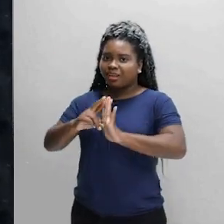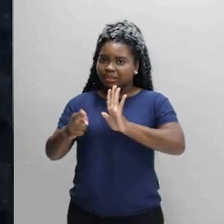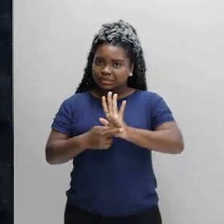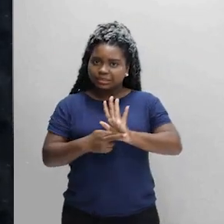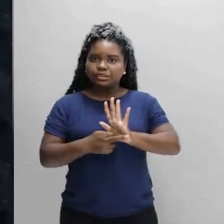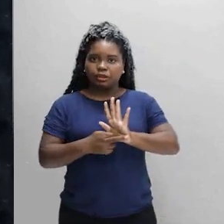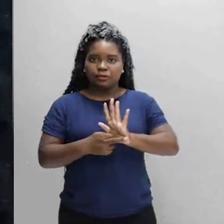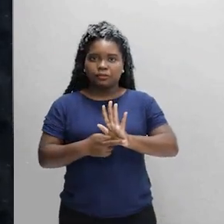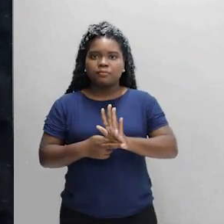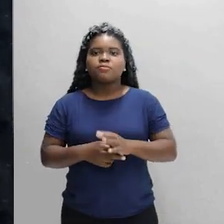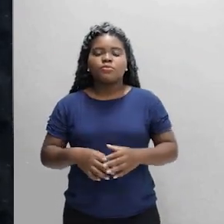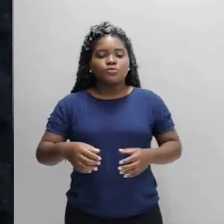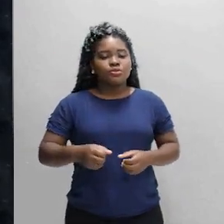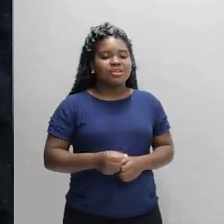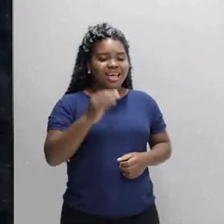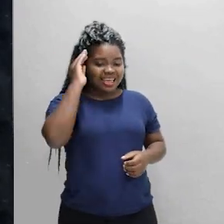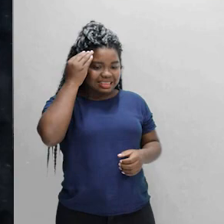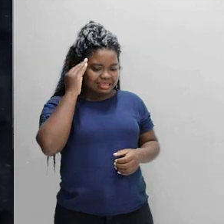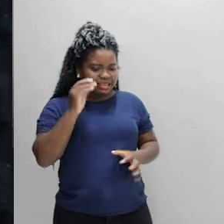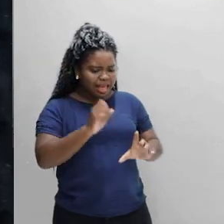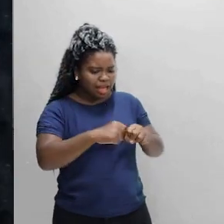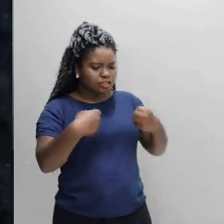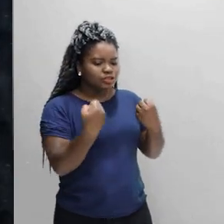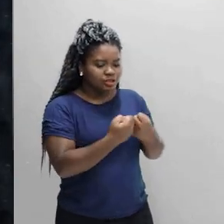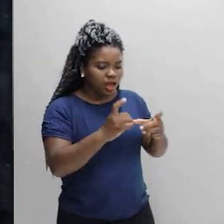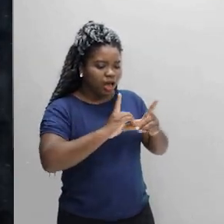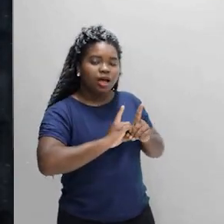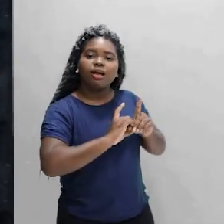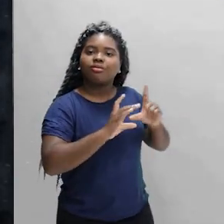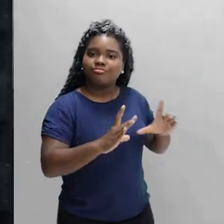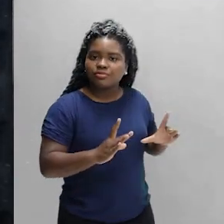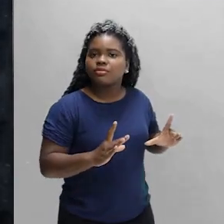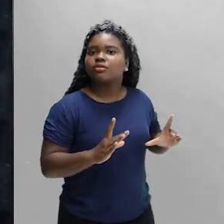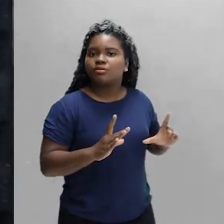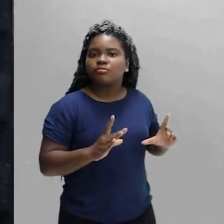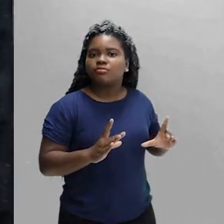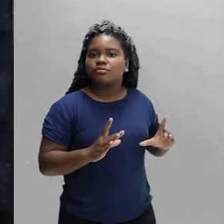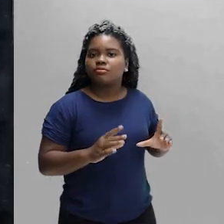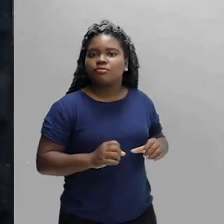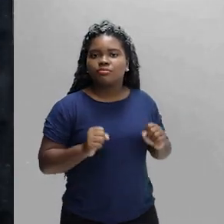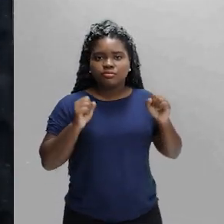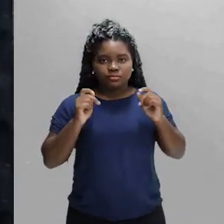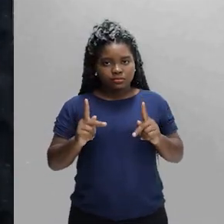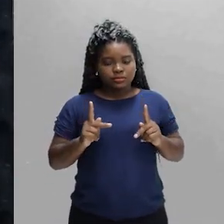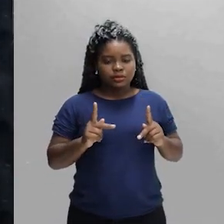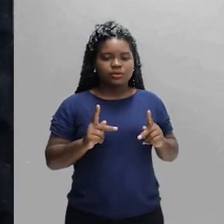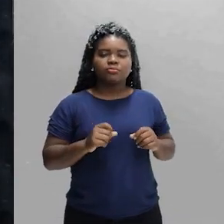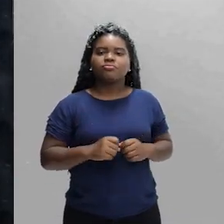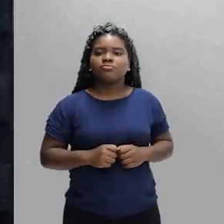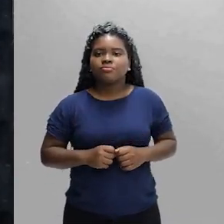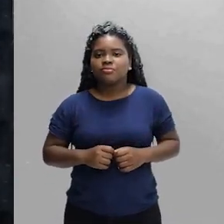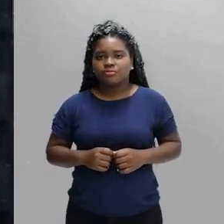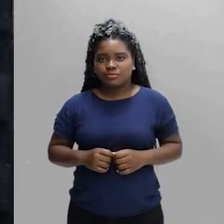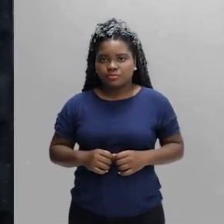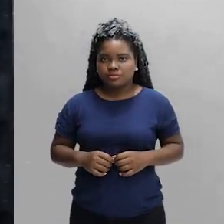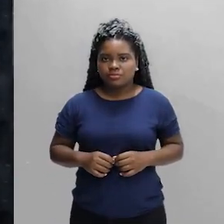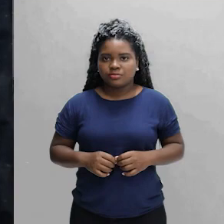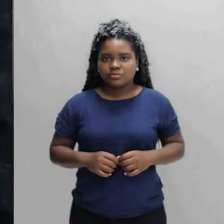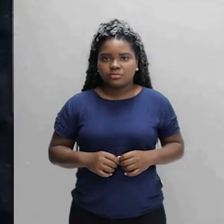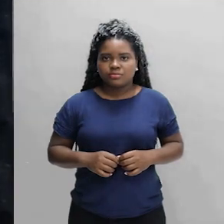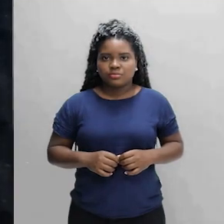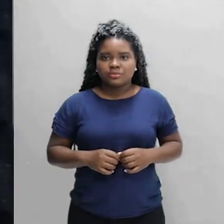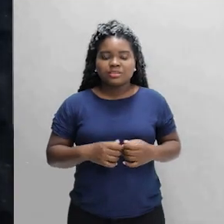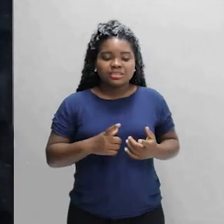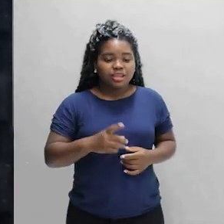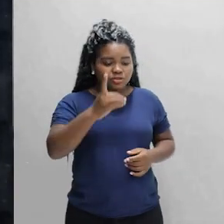aquela sociedade é democrática ou está encaminhando, né, para a democracia, está se encaminhando, né, para